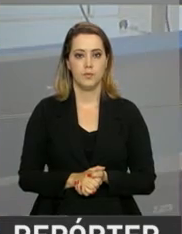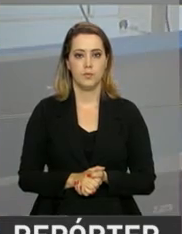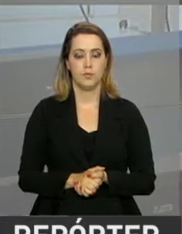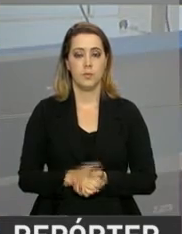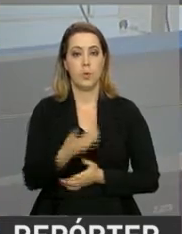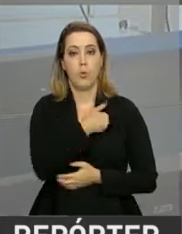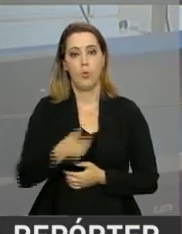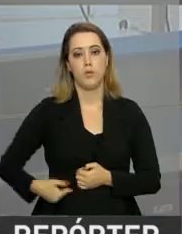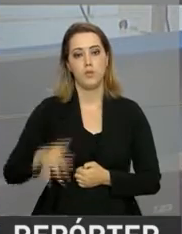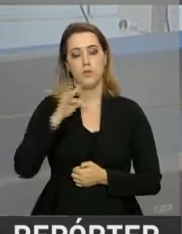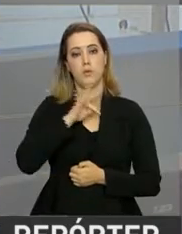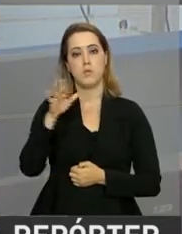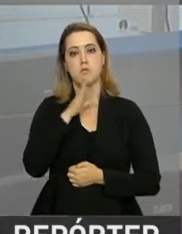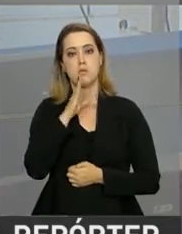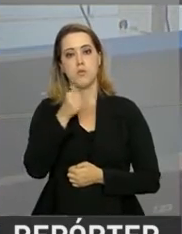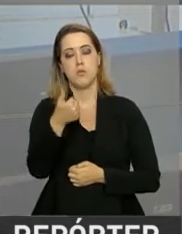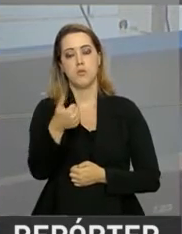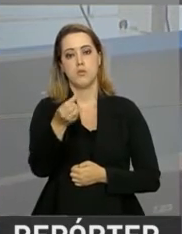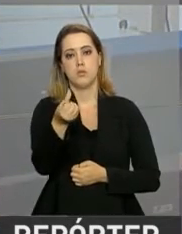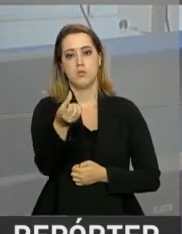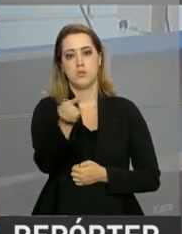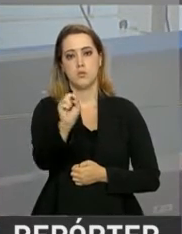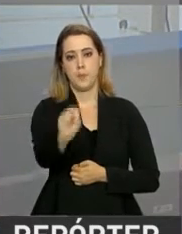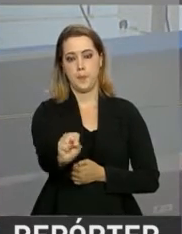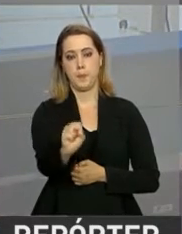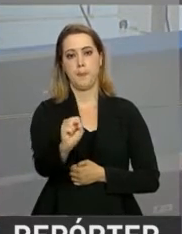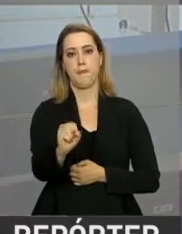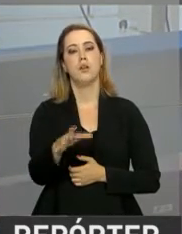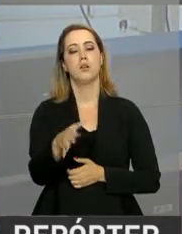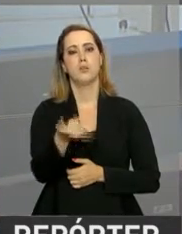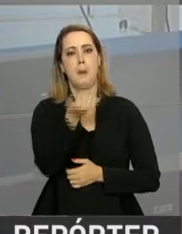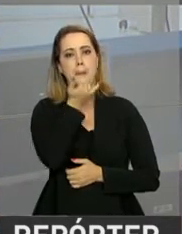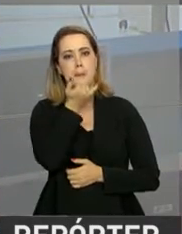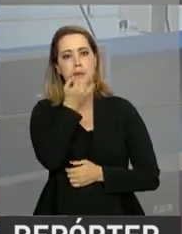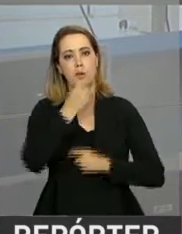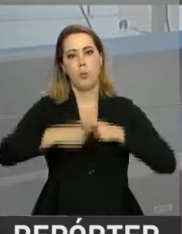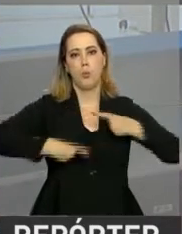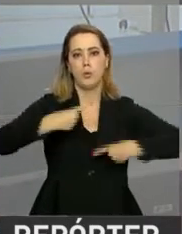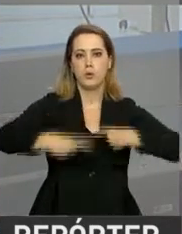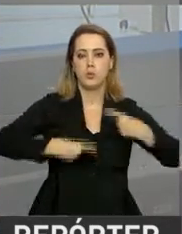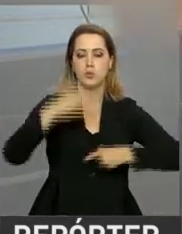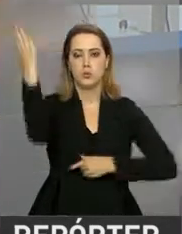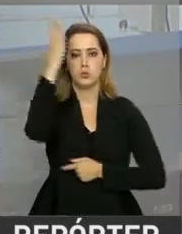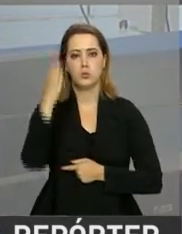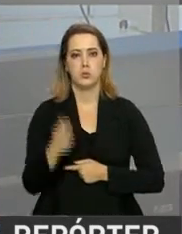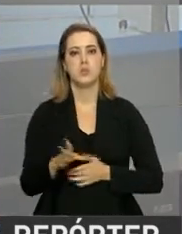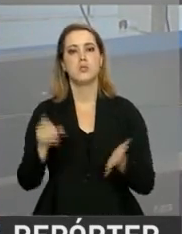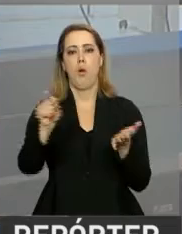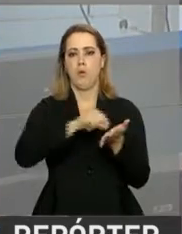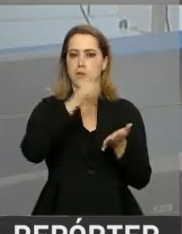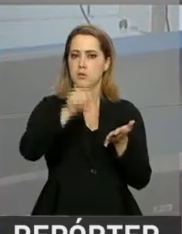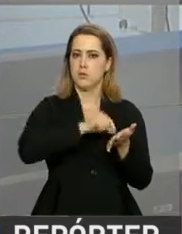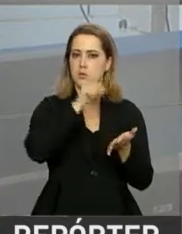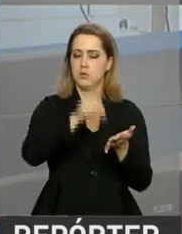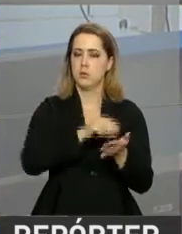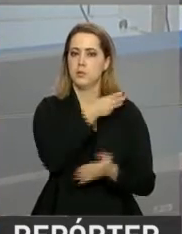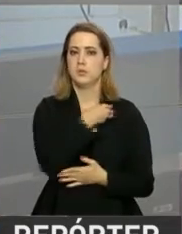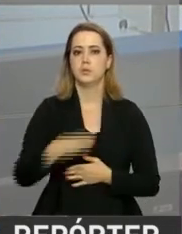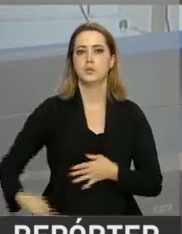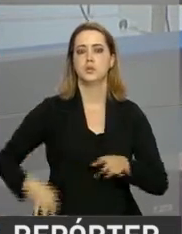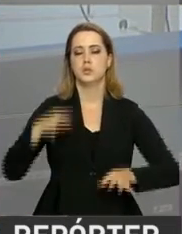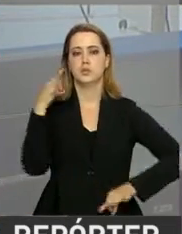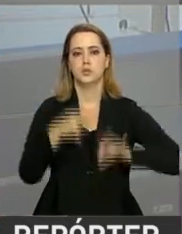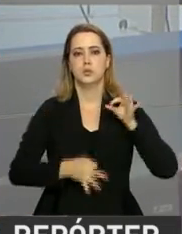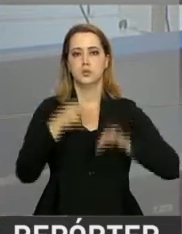E o governo federal reconheceu 168 anistiados políticos brasileiros. As portarias foram assinadas pelo ministro da Justiça